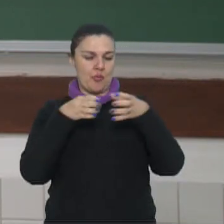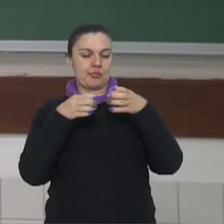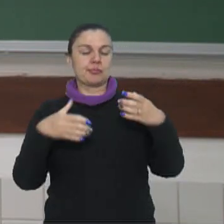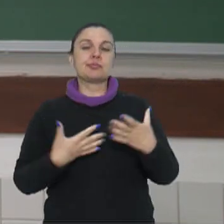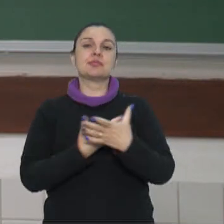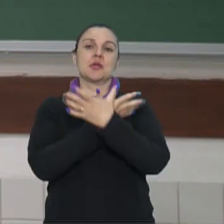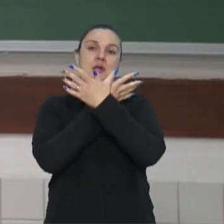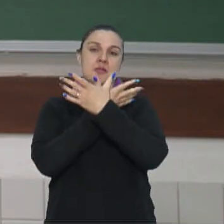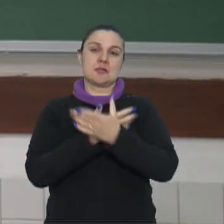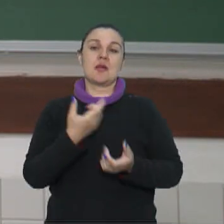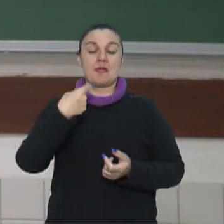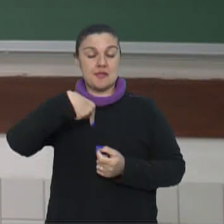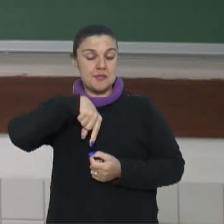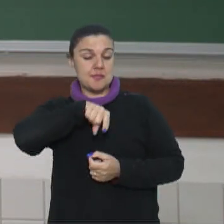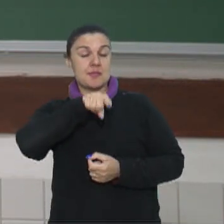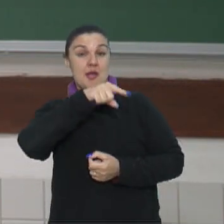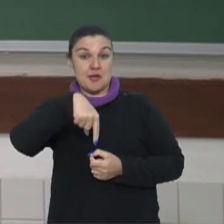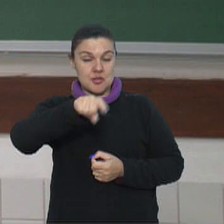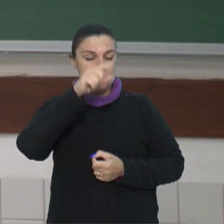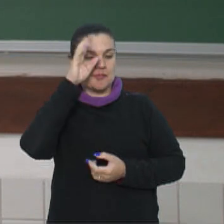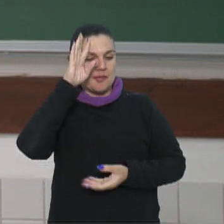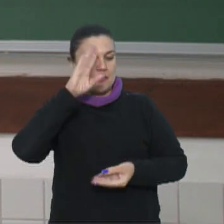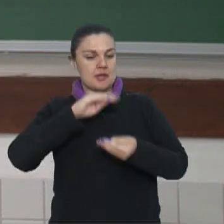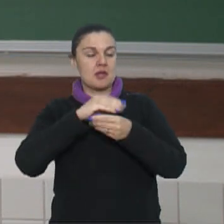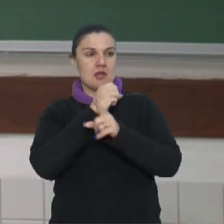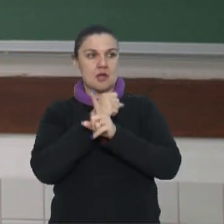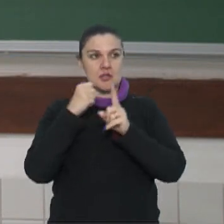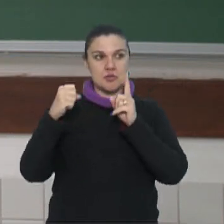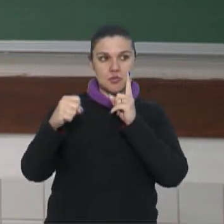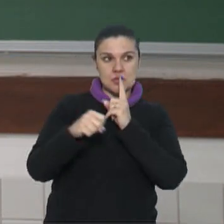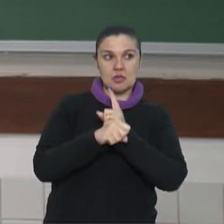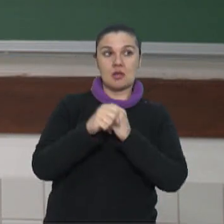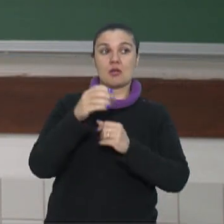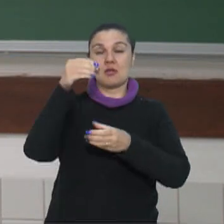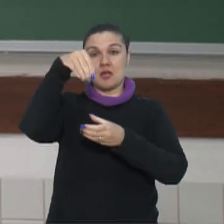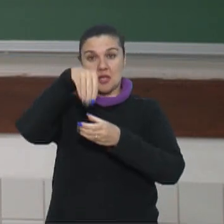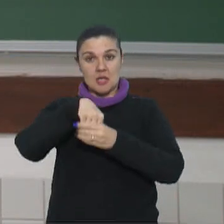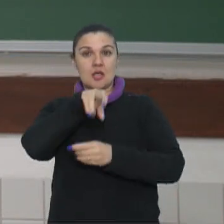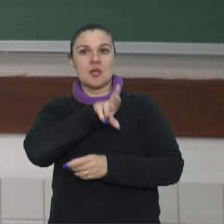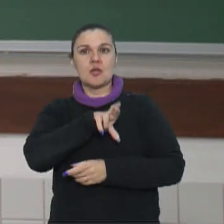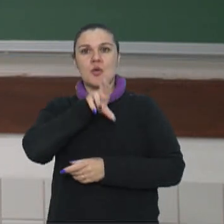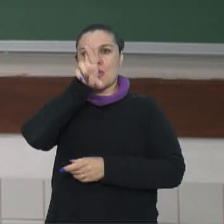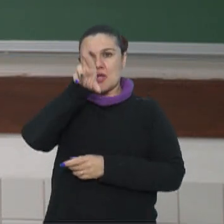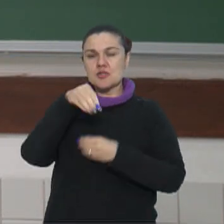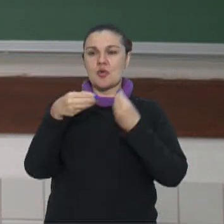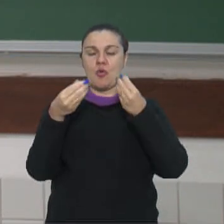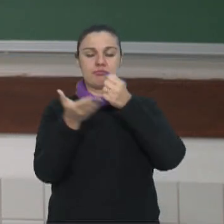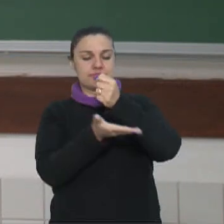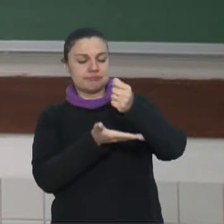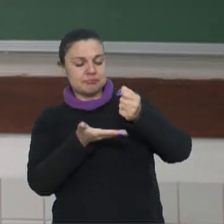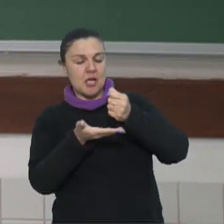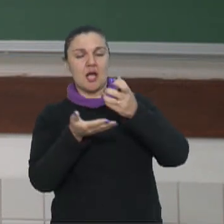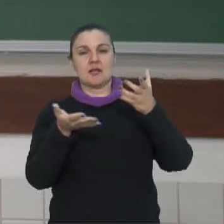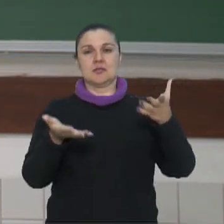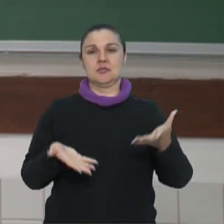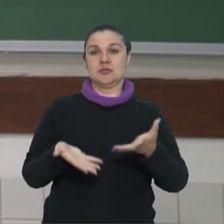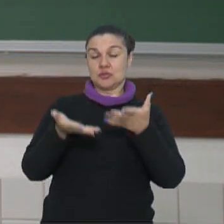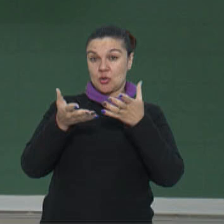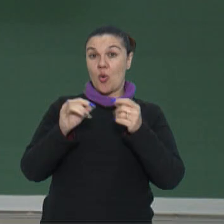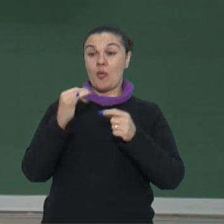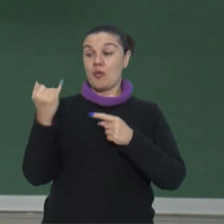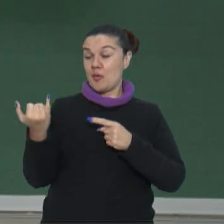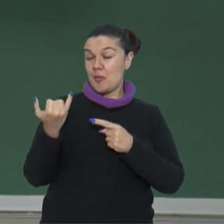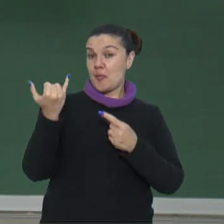que entender a sociedade deles, dentro da religiosidade deles, qual que era a fundamentação disso. Qual que era